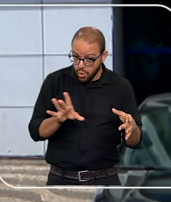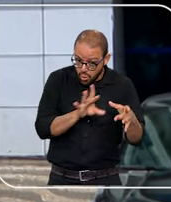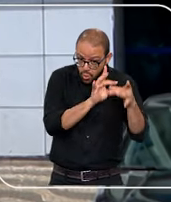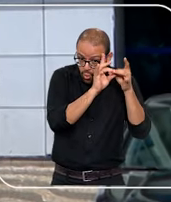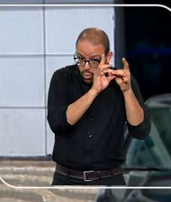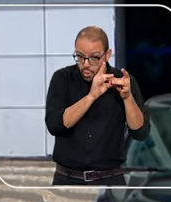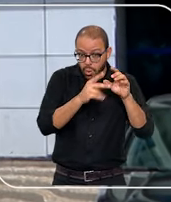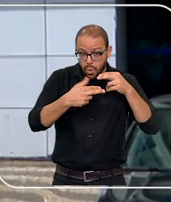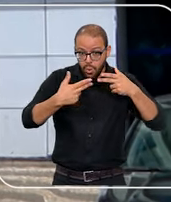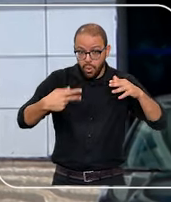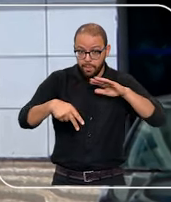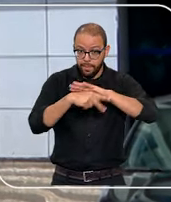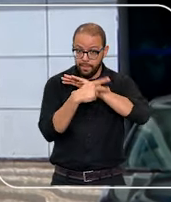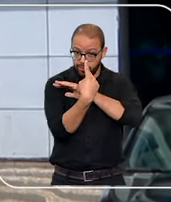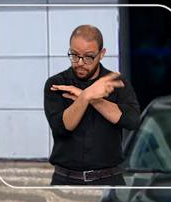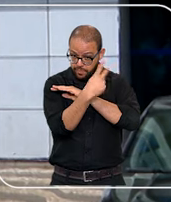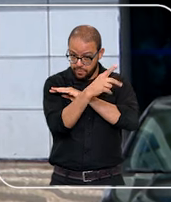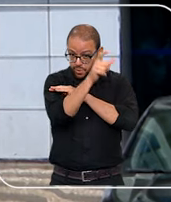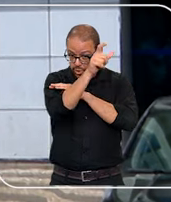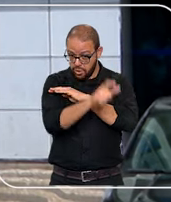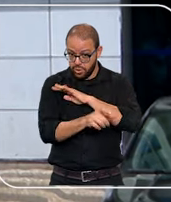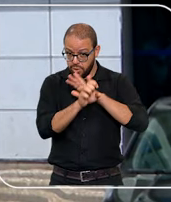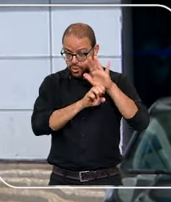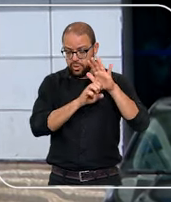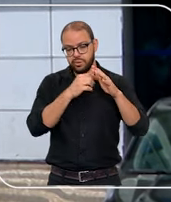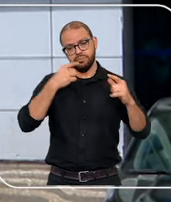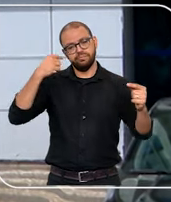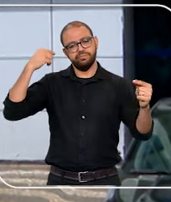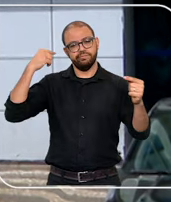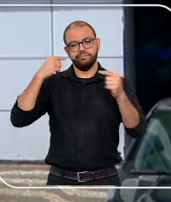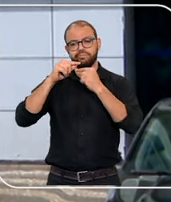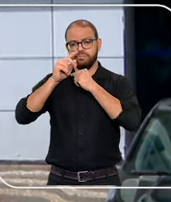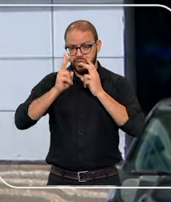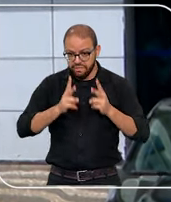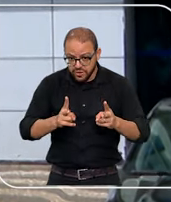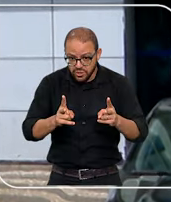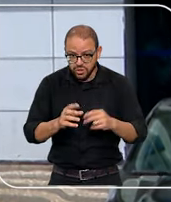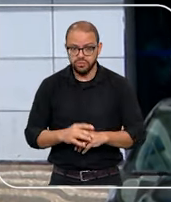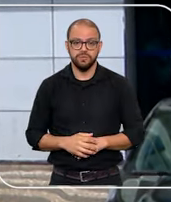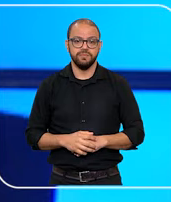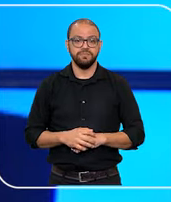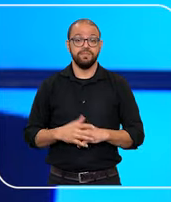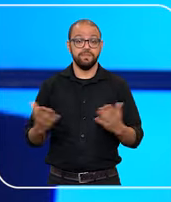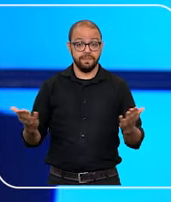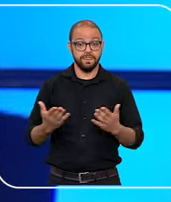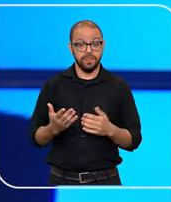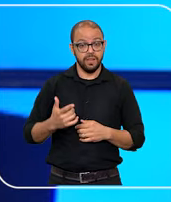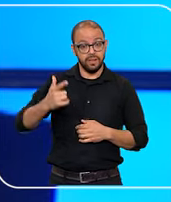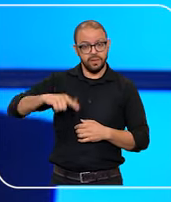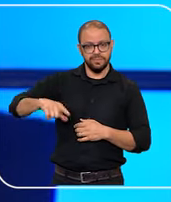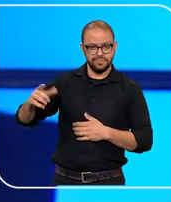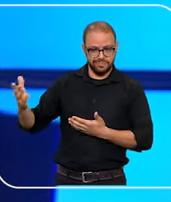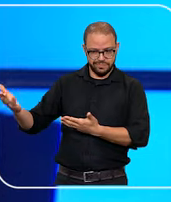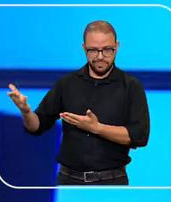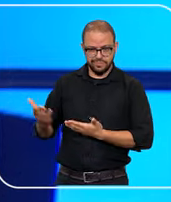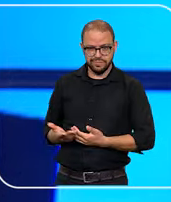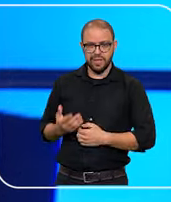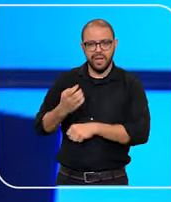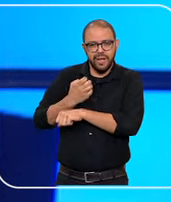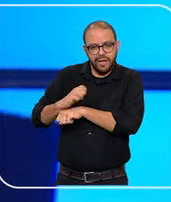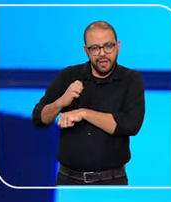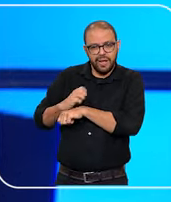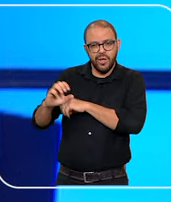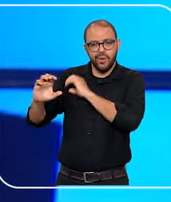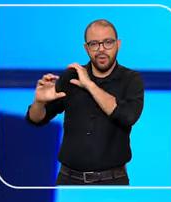não integram o patrimônio do contribuinte e não tem caráter definitivo. E agora a gente recebe no estúdio